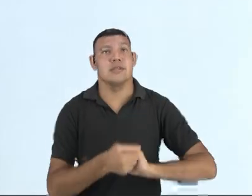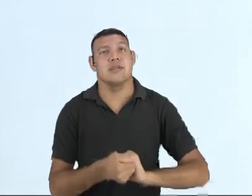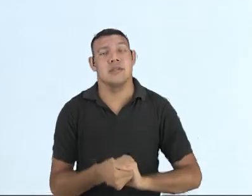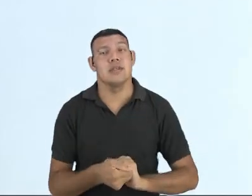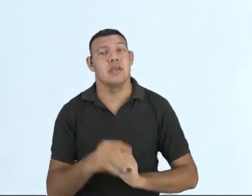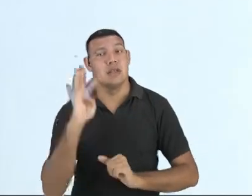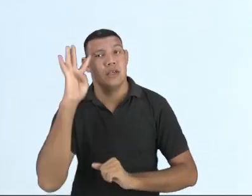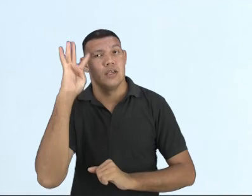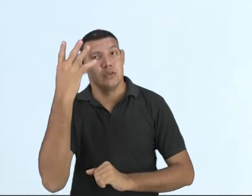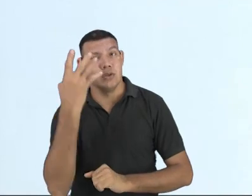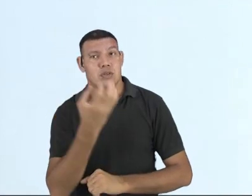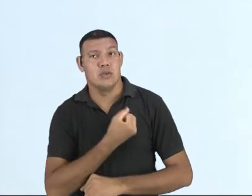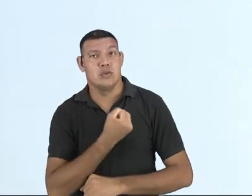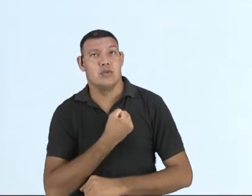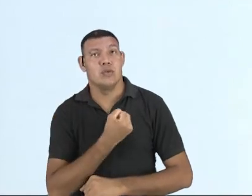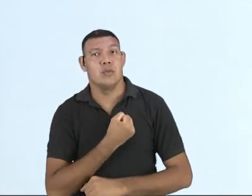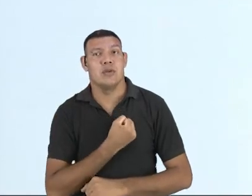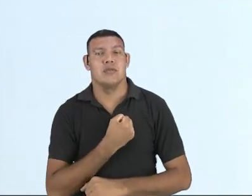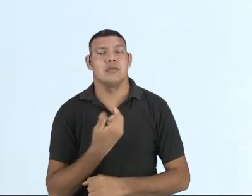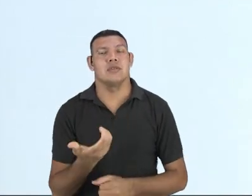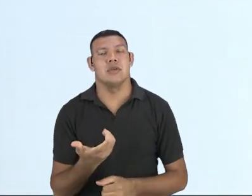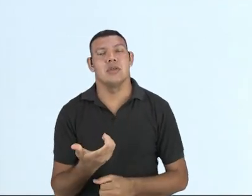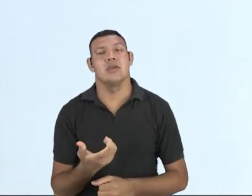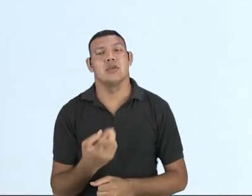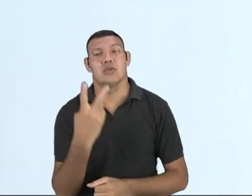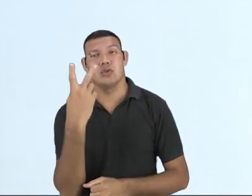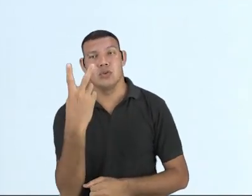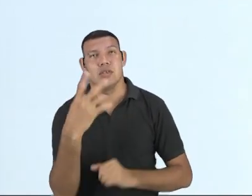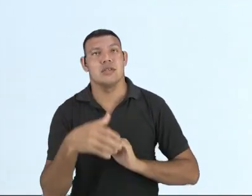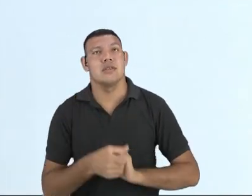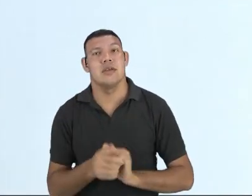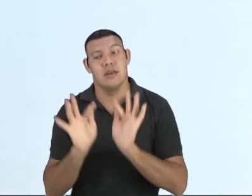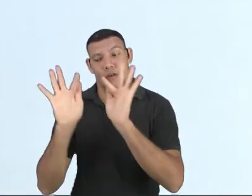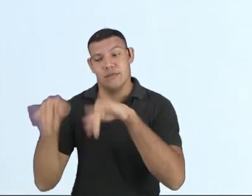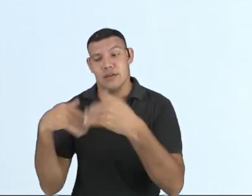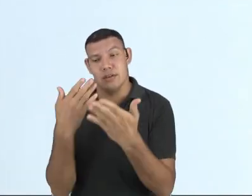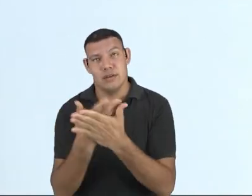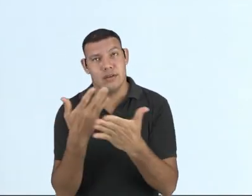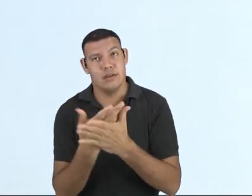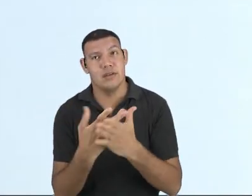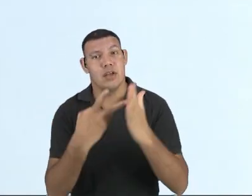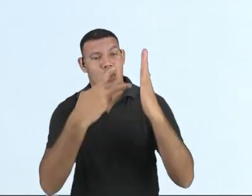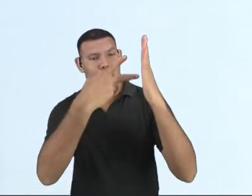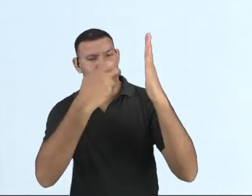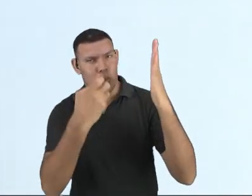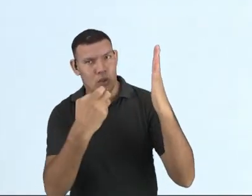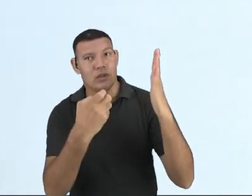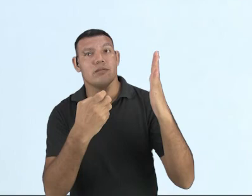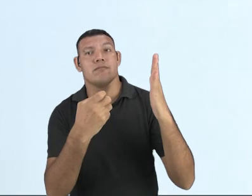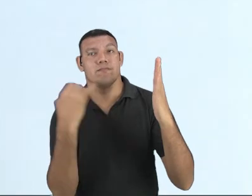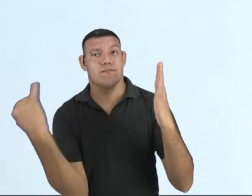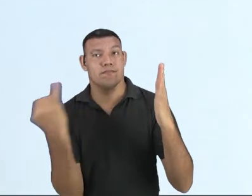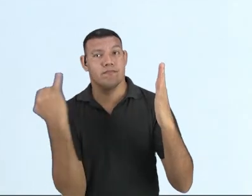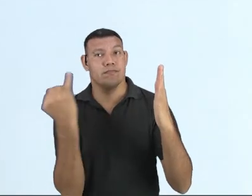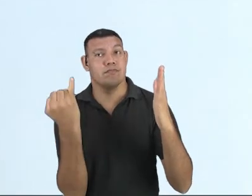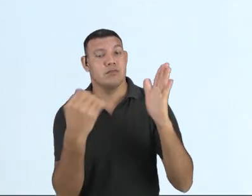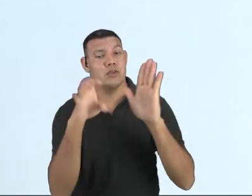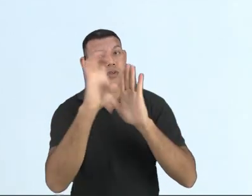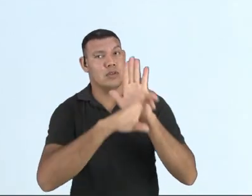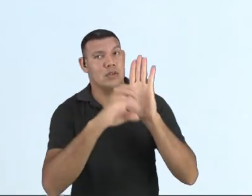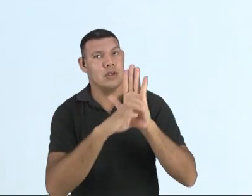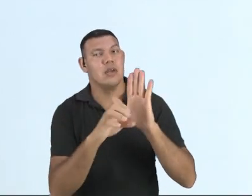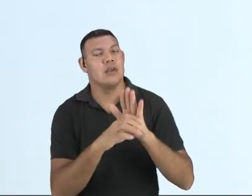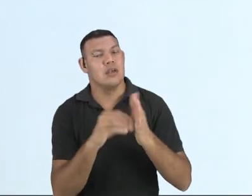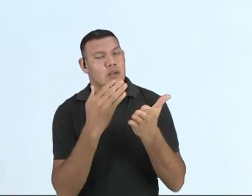então pessoal é isso Chegamos aqui da nossa sala é o que a interpretação muito importante nesse conteúdo e